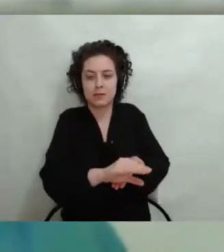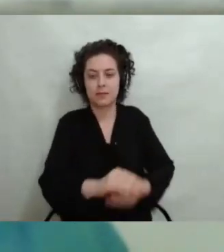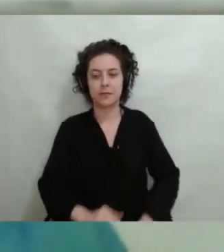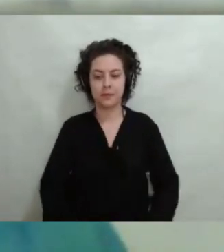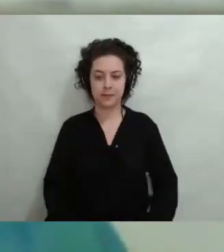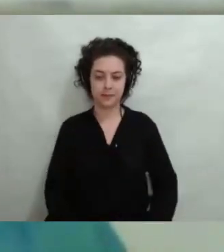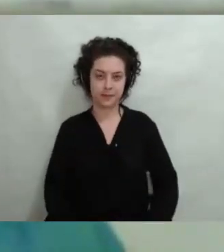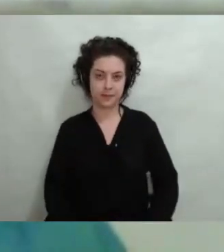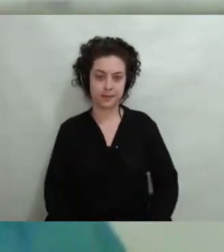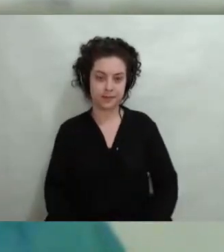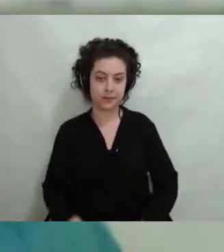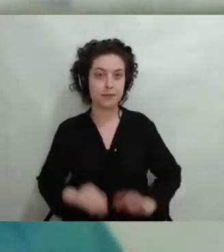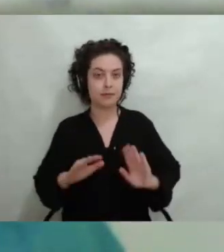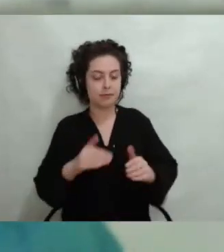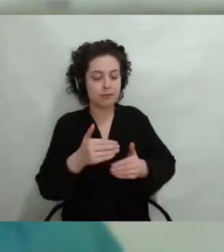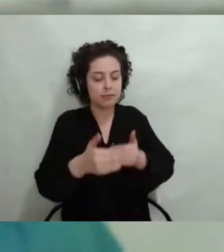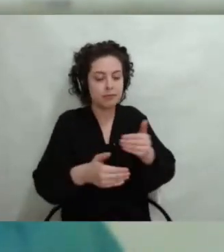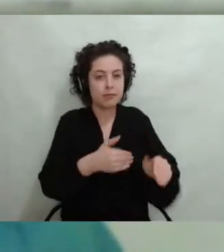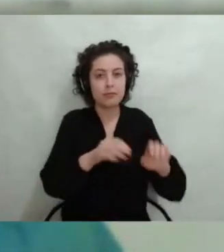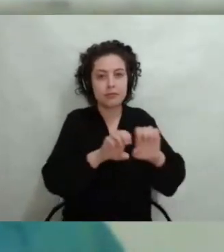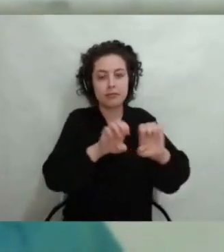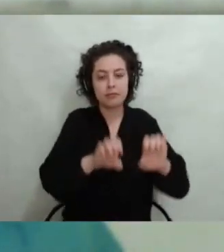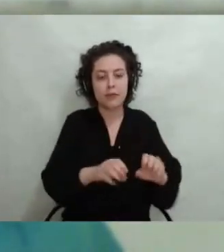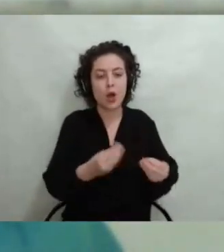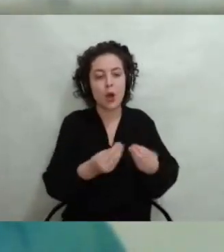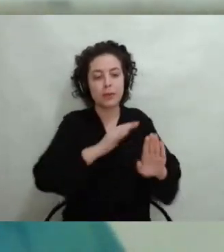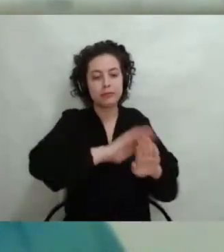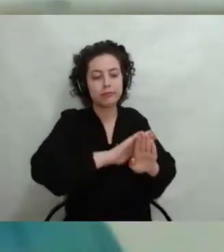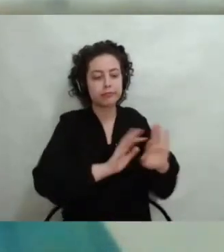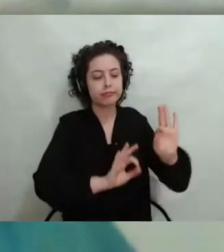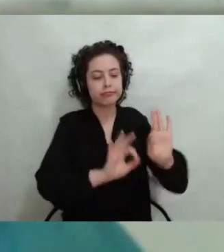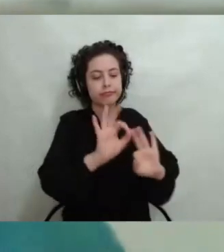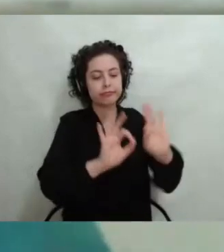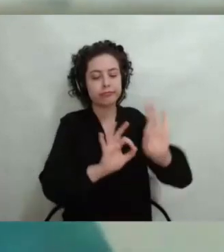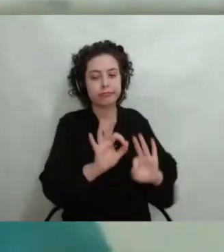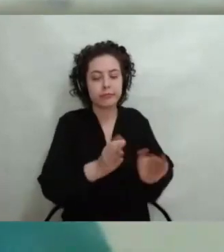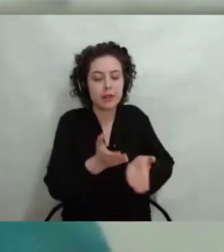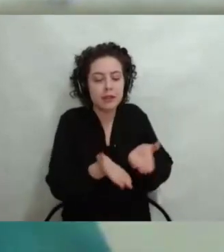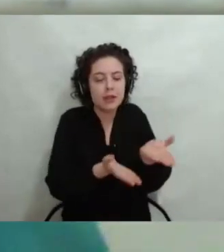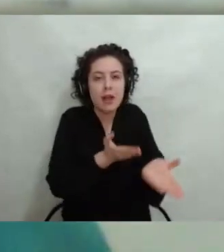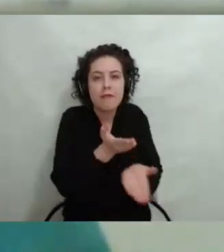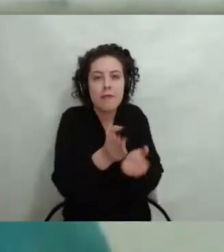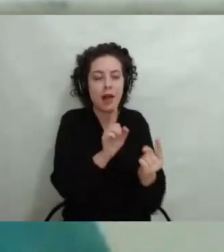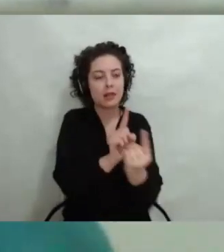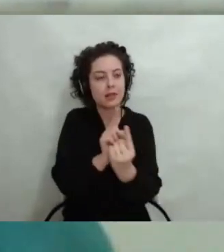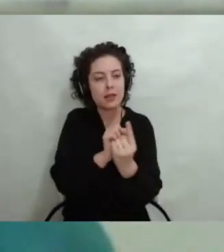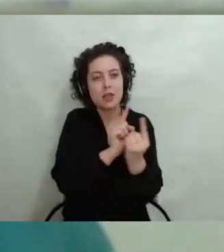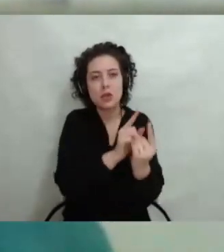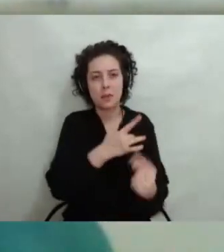Vamos encontrar uma estrutura de serviço de saúde, particularmente